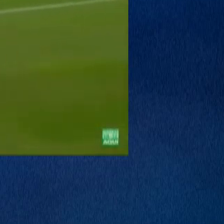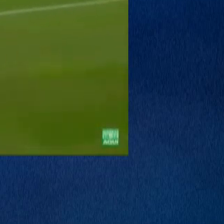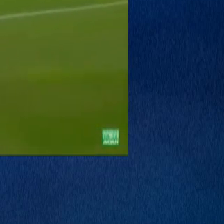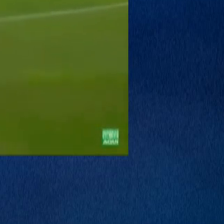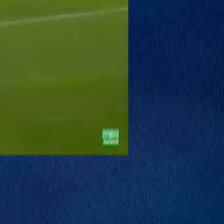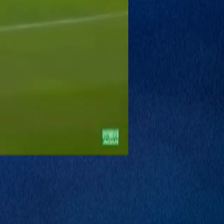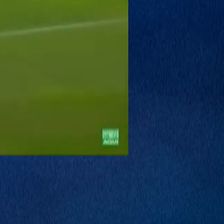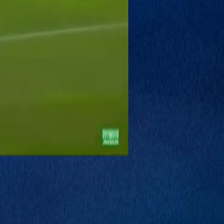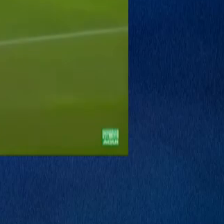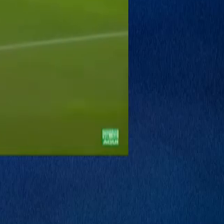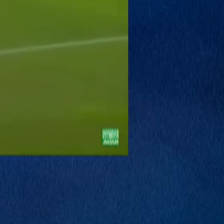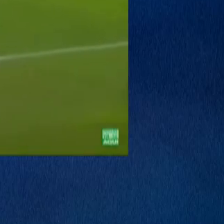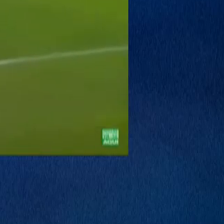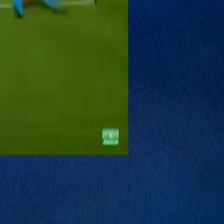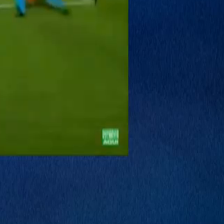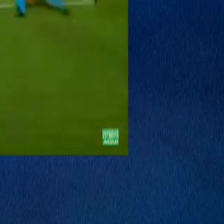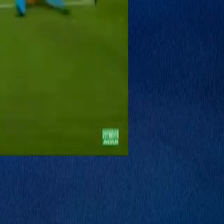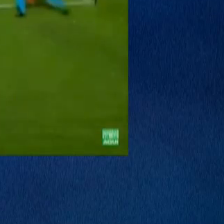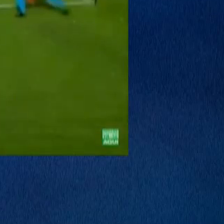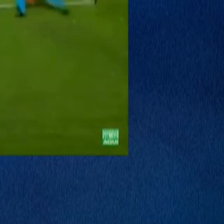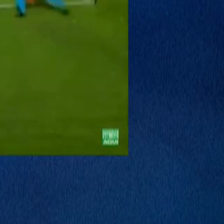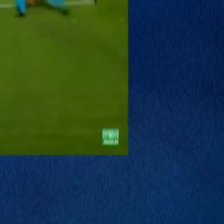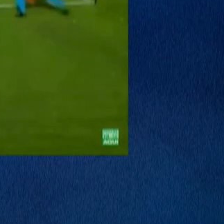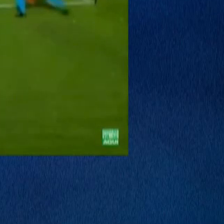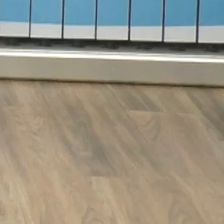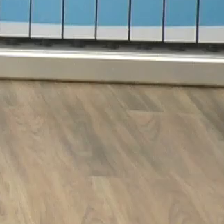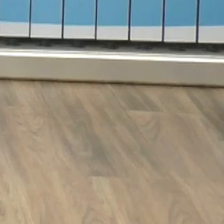32ª rodada da Série B do Brasileirão.